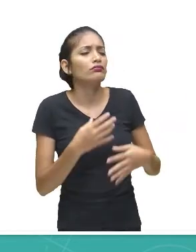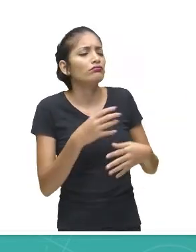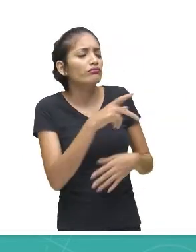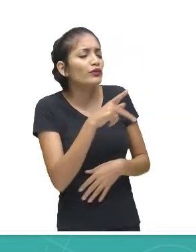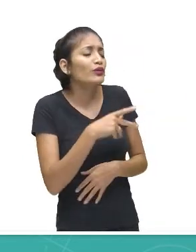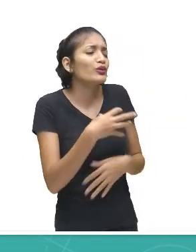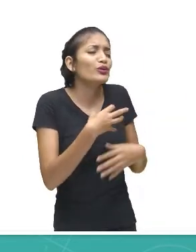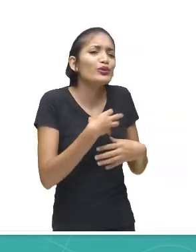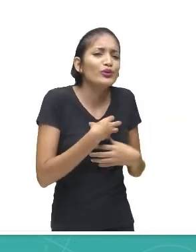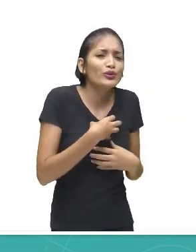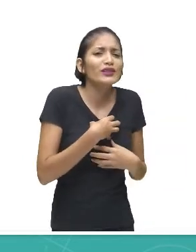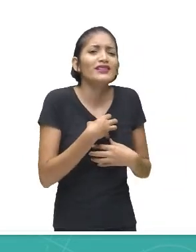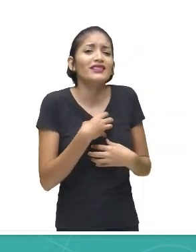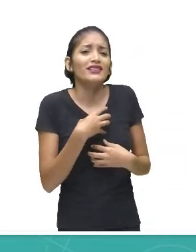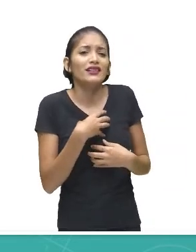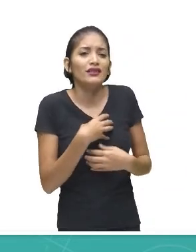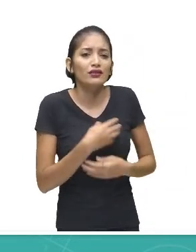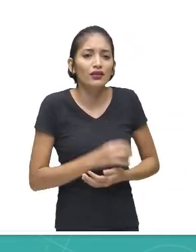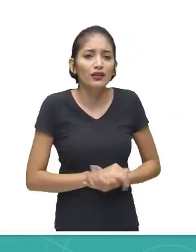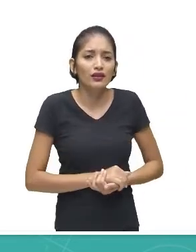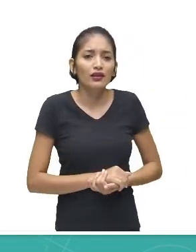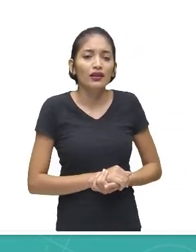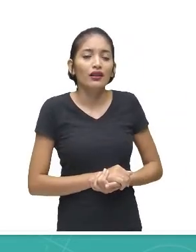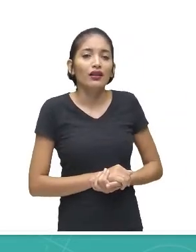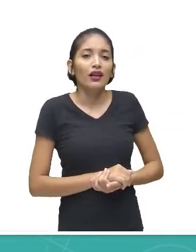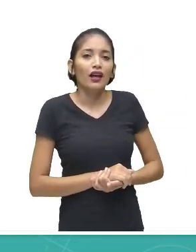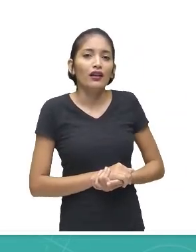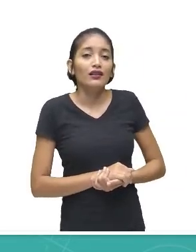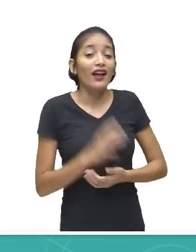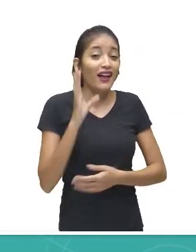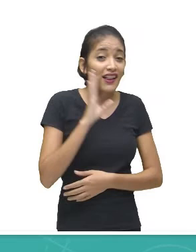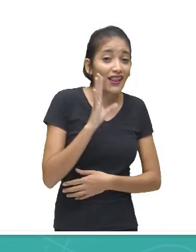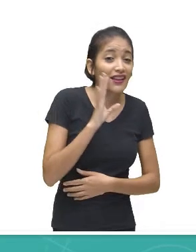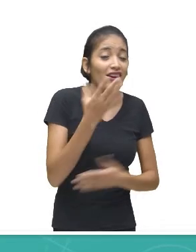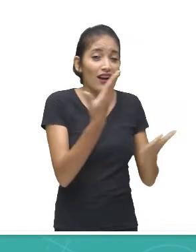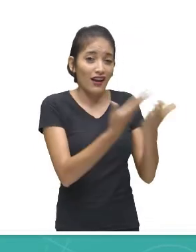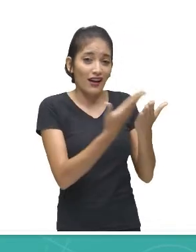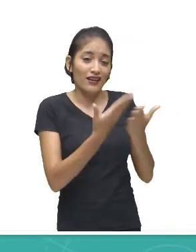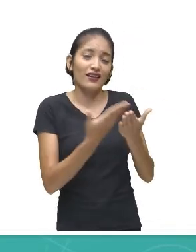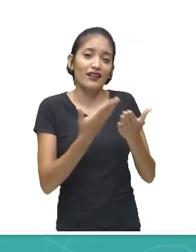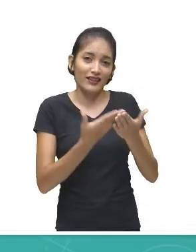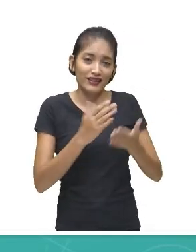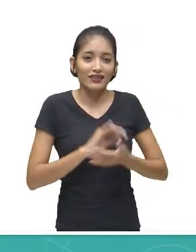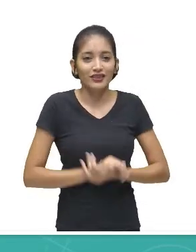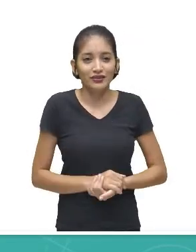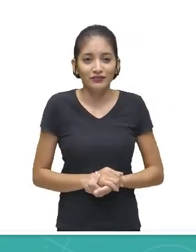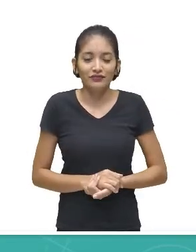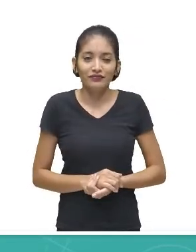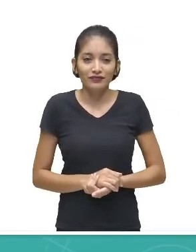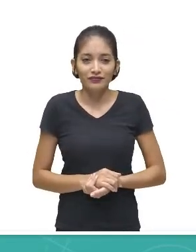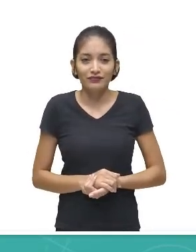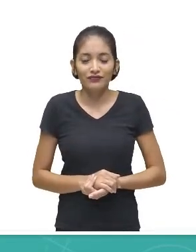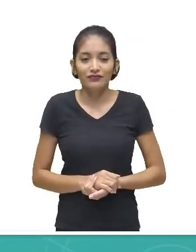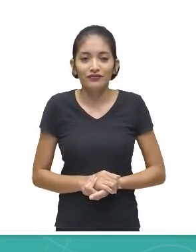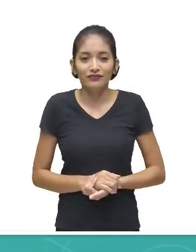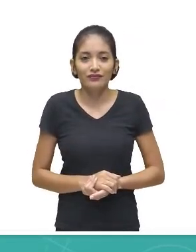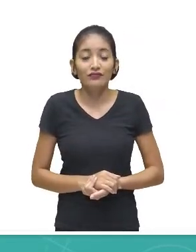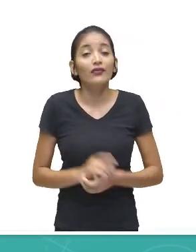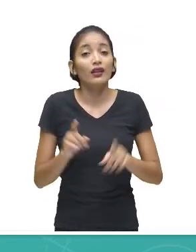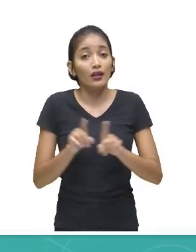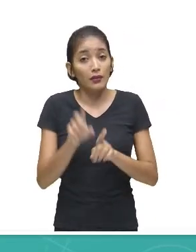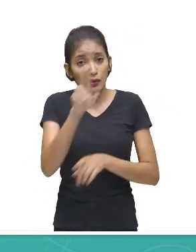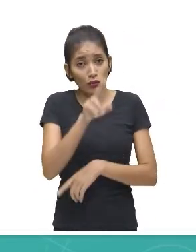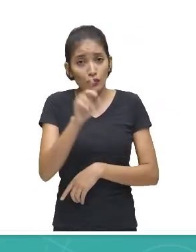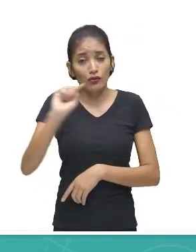aula. Então, aqui, mais uma vez, ó, ele faz um vocativo, tá? E aqui ele